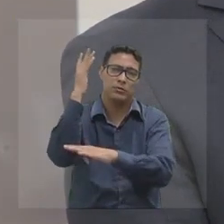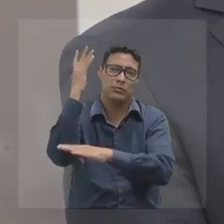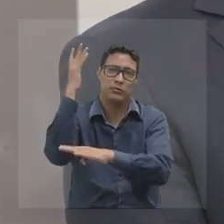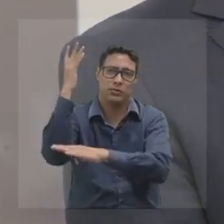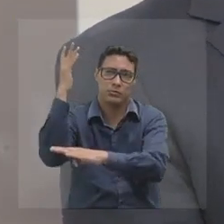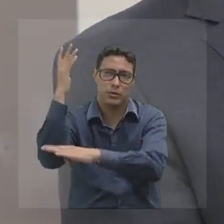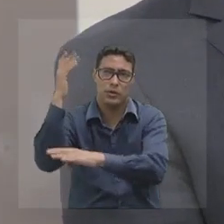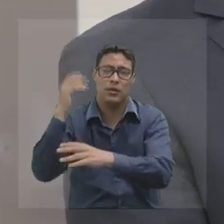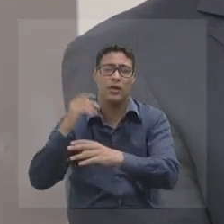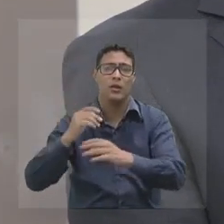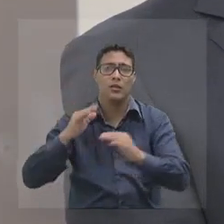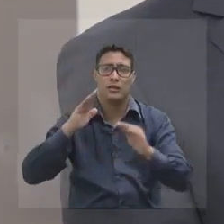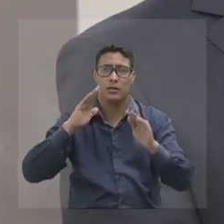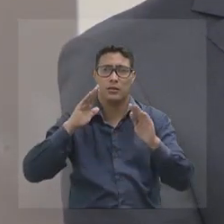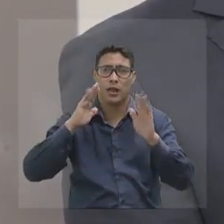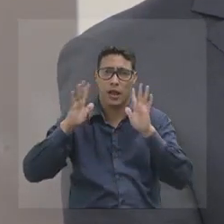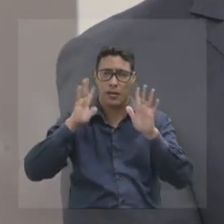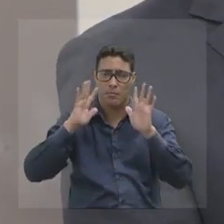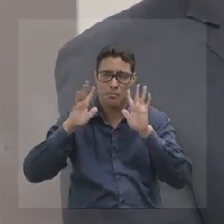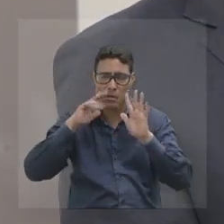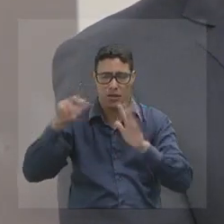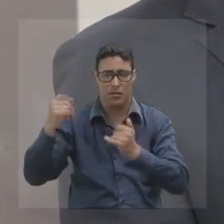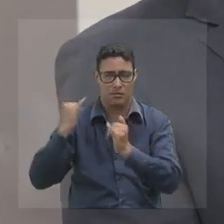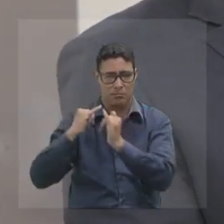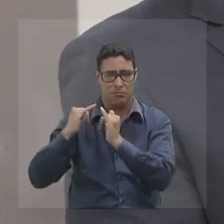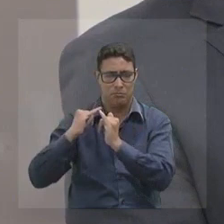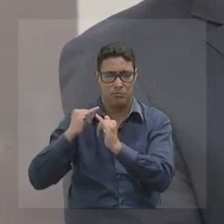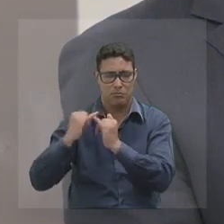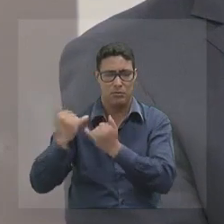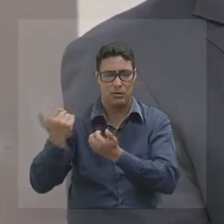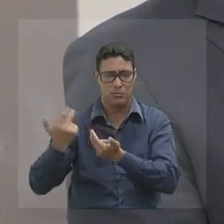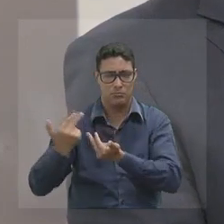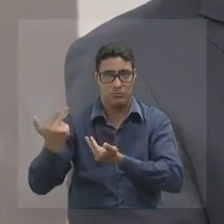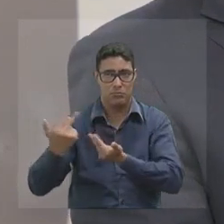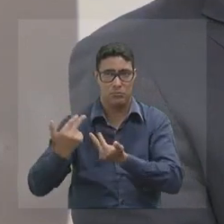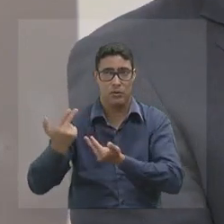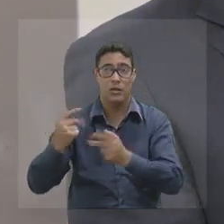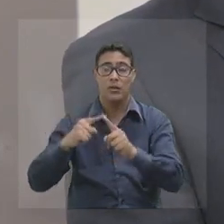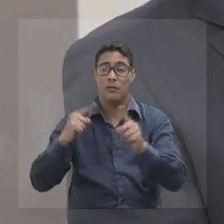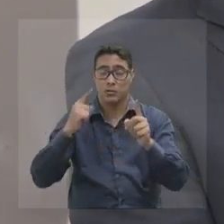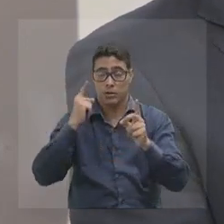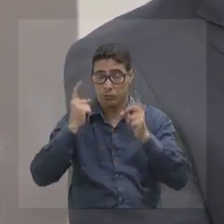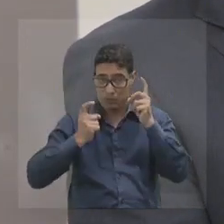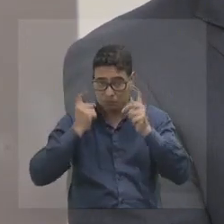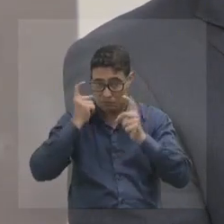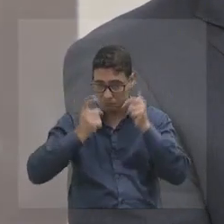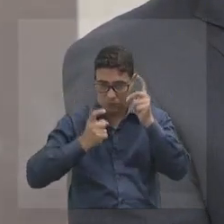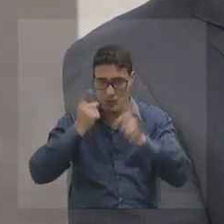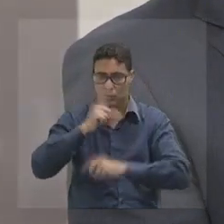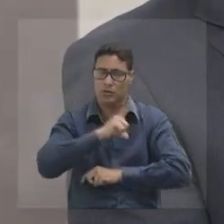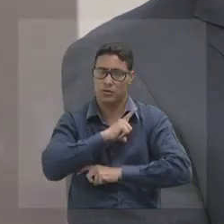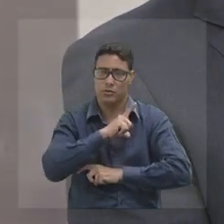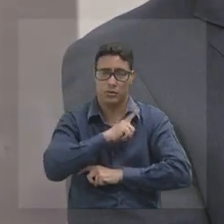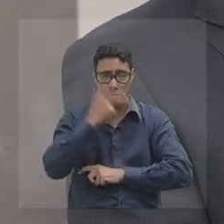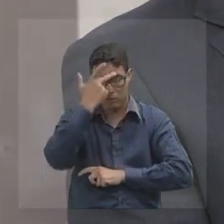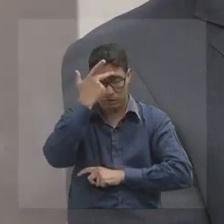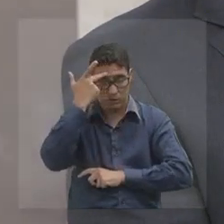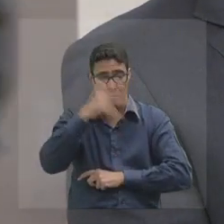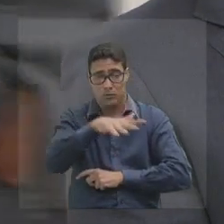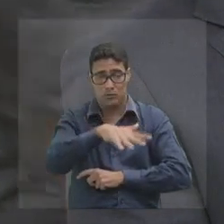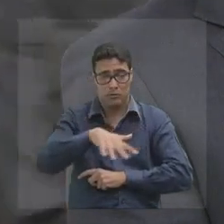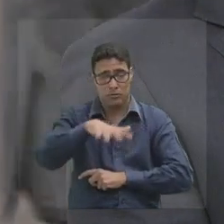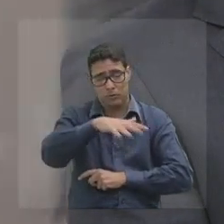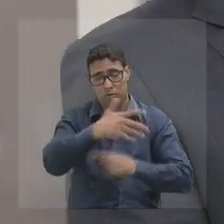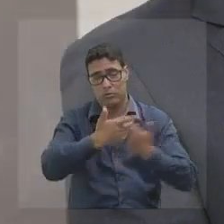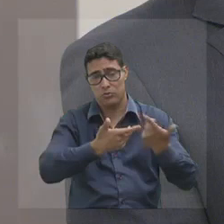a gente pensa muito parecido nem diversas questões e nós temos uma preocupação muito grande com os pequenos produtores rurais em